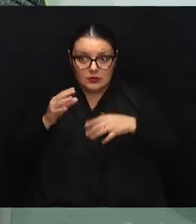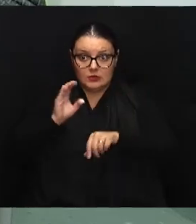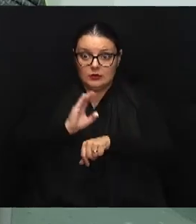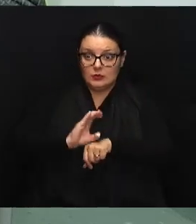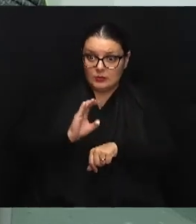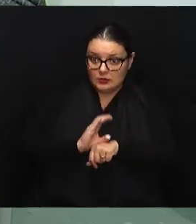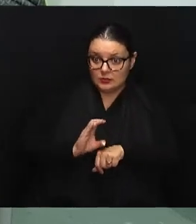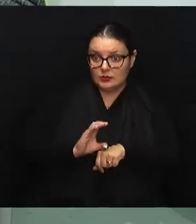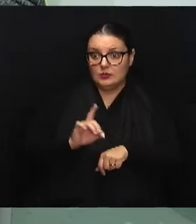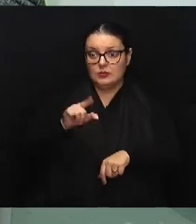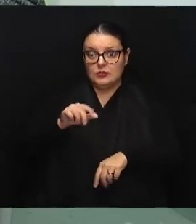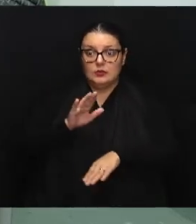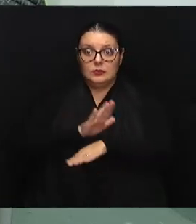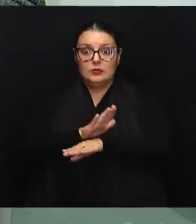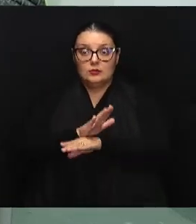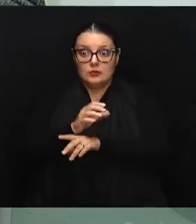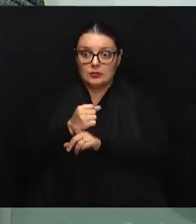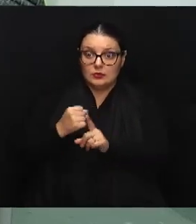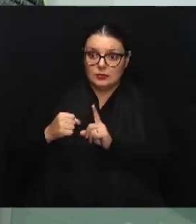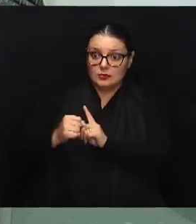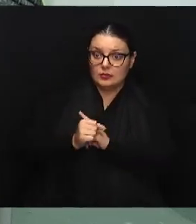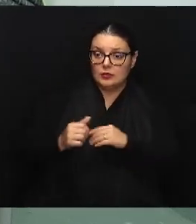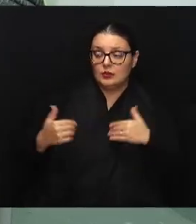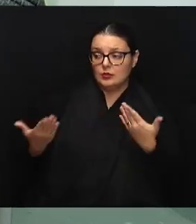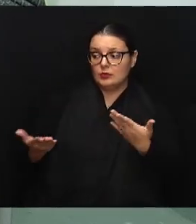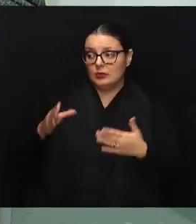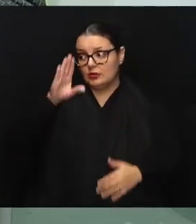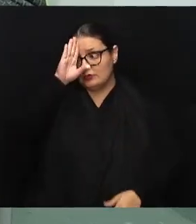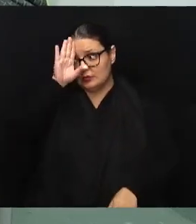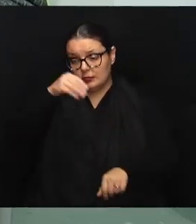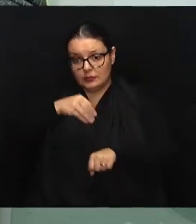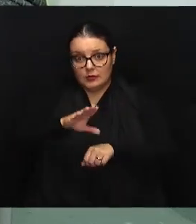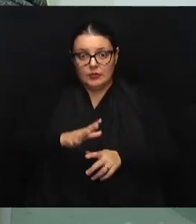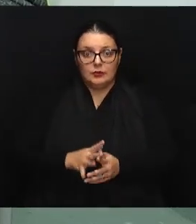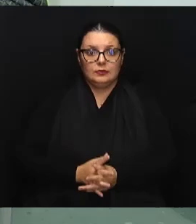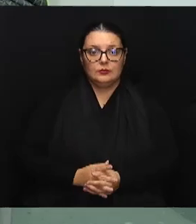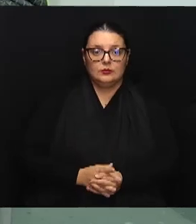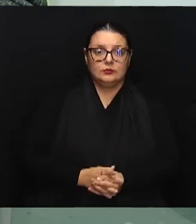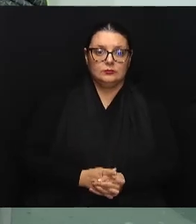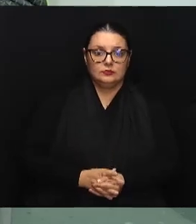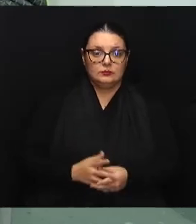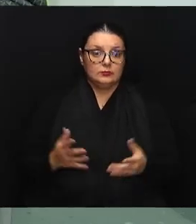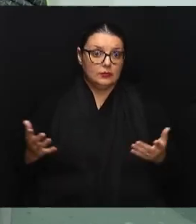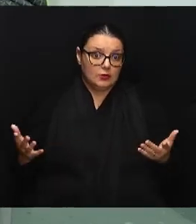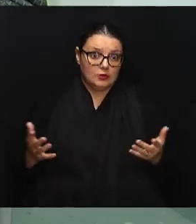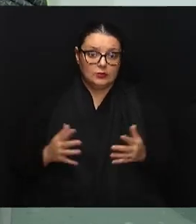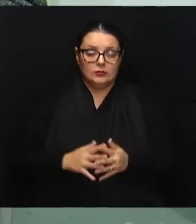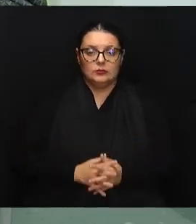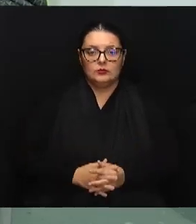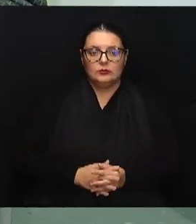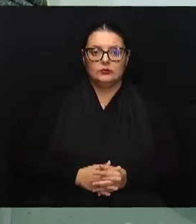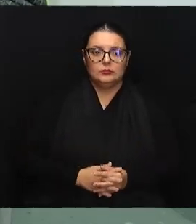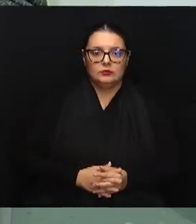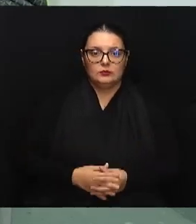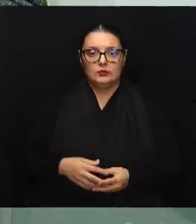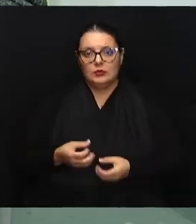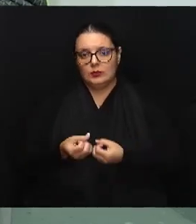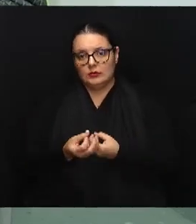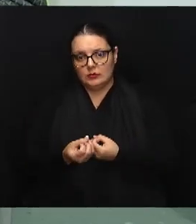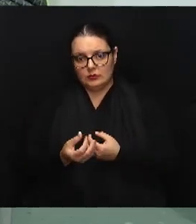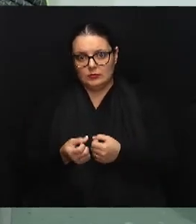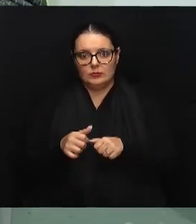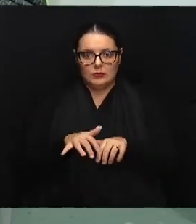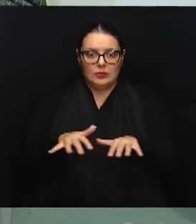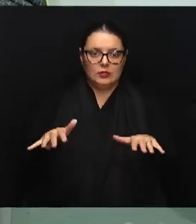cursar, em se tornar um assistente social, quais são as principais dicas? Bom, nós temos aí, tem um dado também, corre